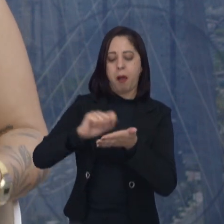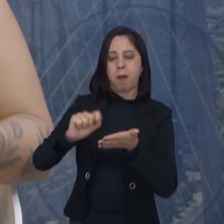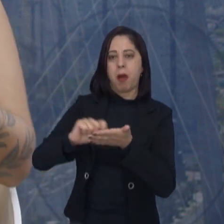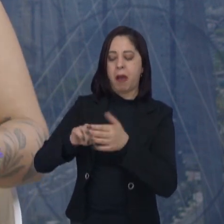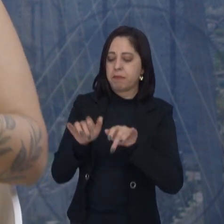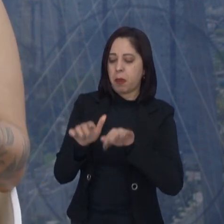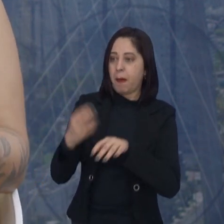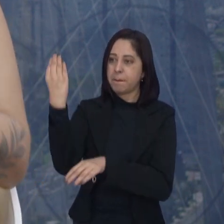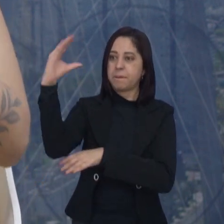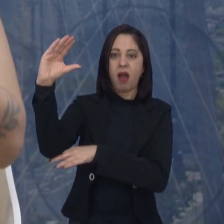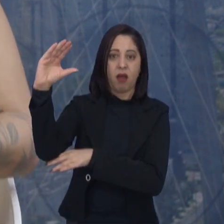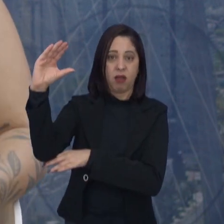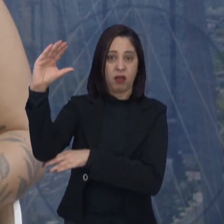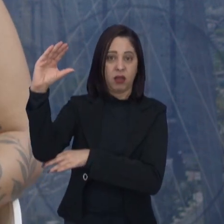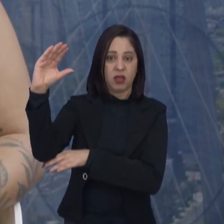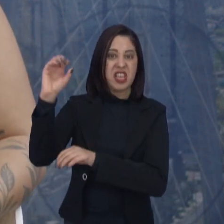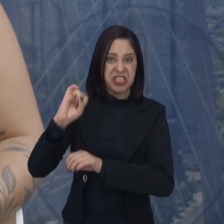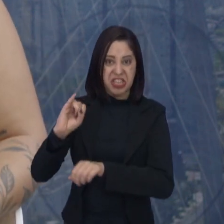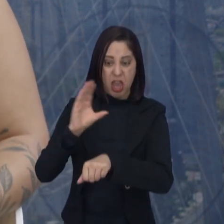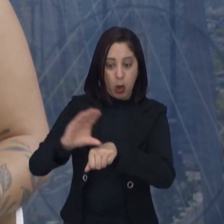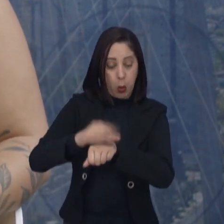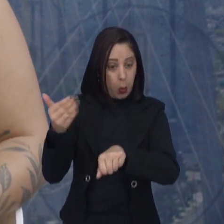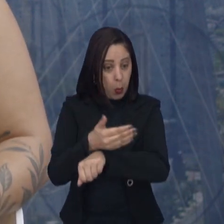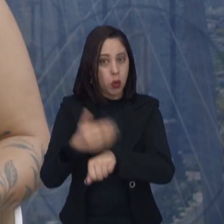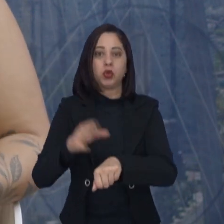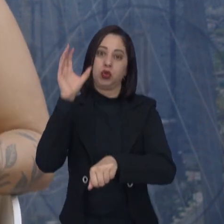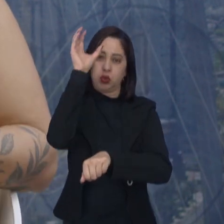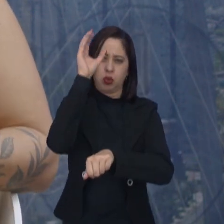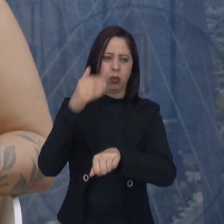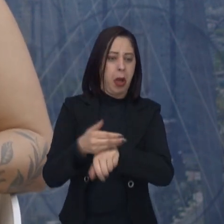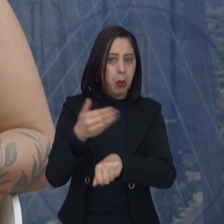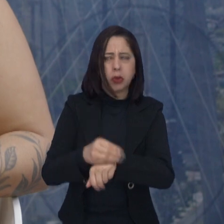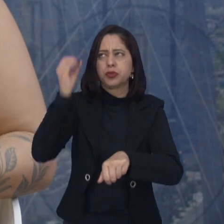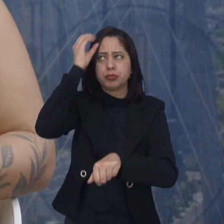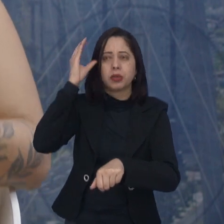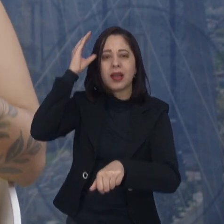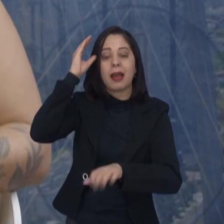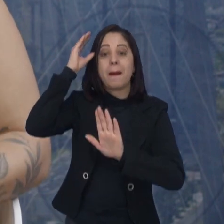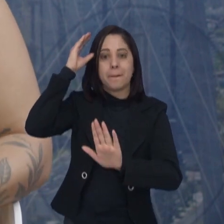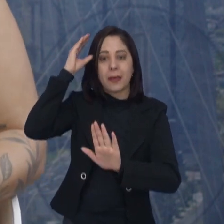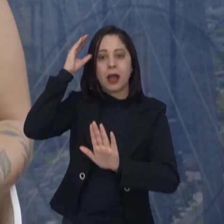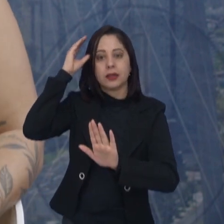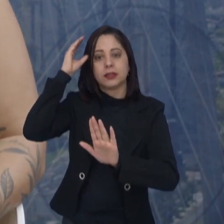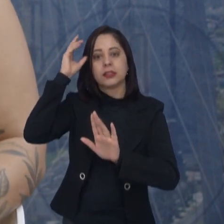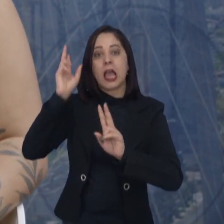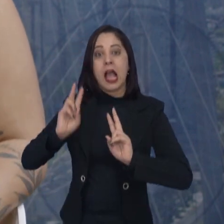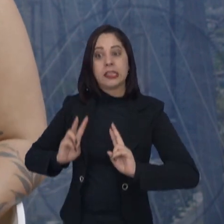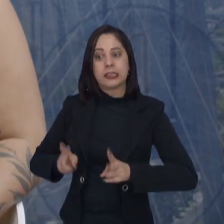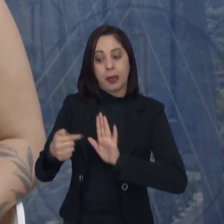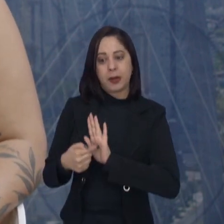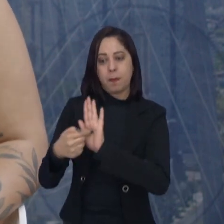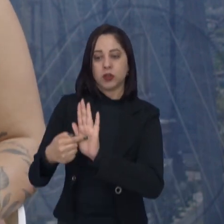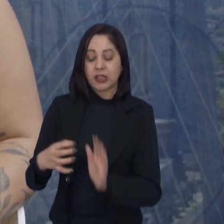né? Sim. Você consegue ir se desenvolvendo, fazendo cursos, mentorias, mas você realmente criar a sua marca pessoal no Instagram